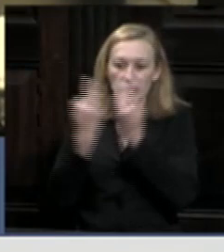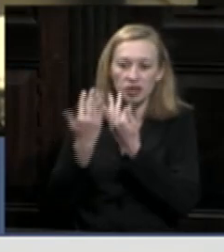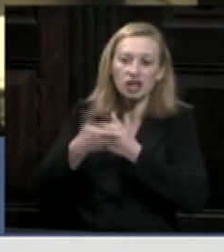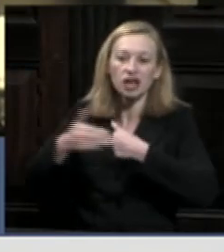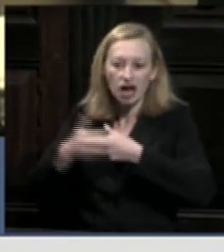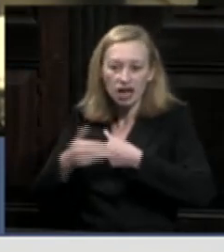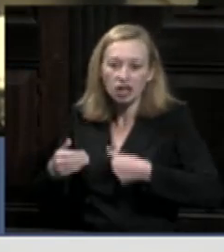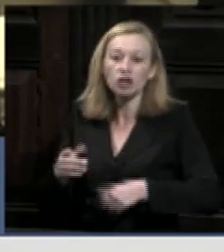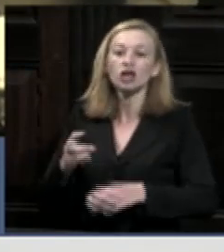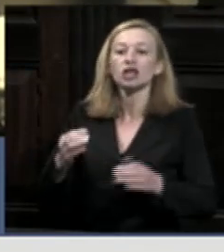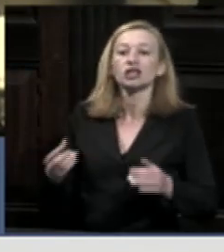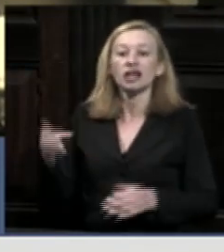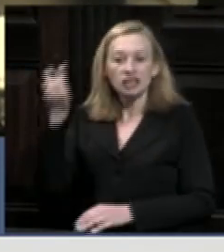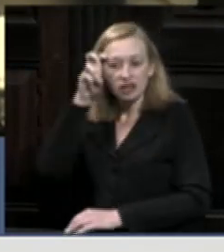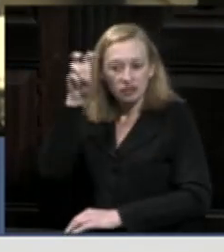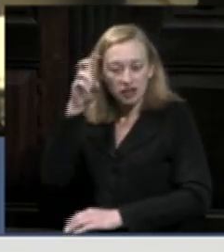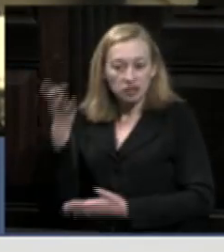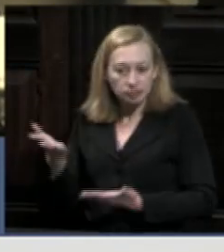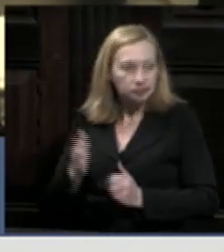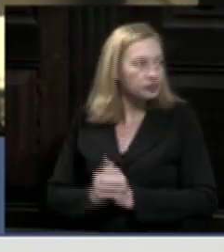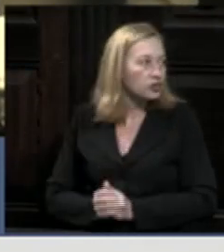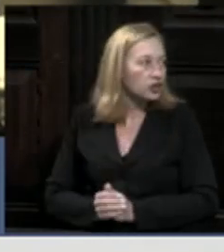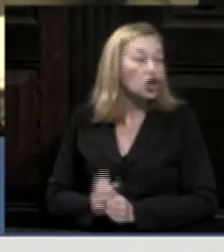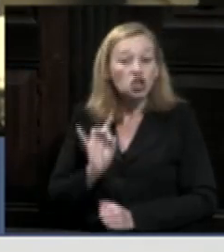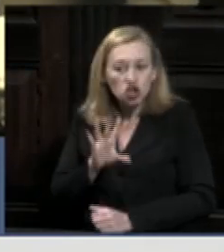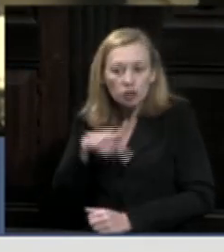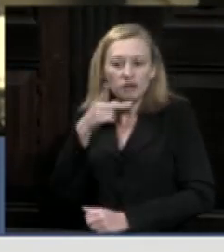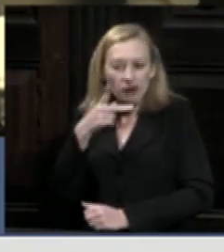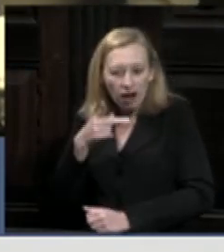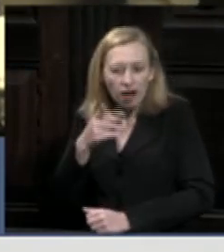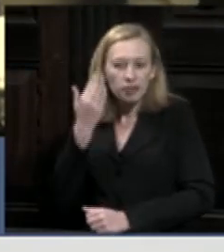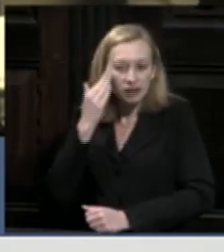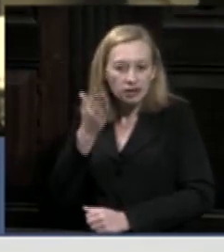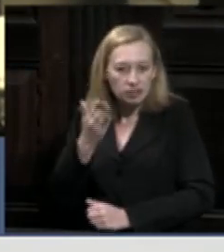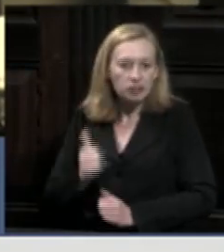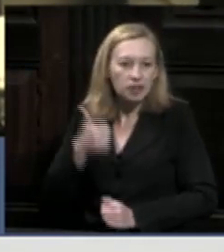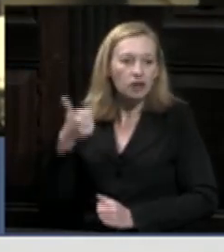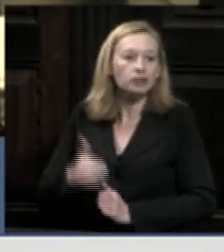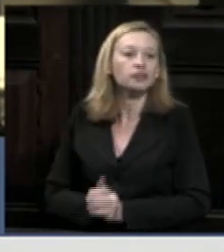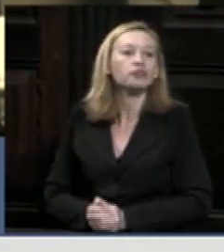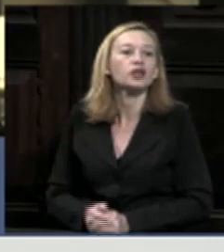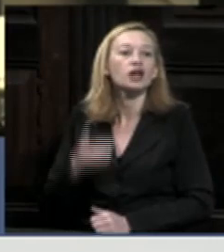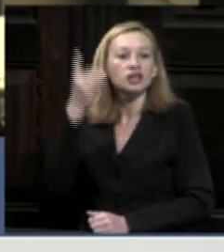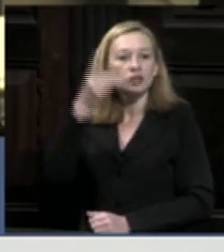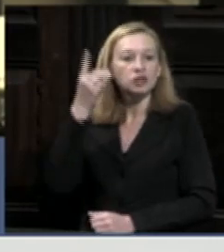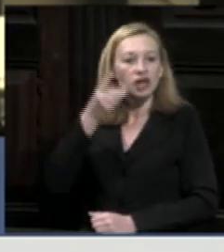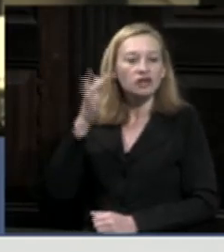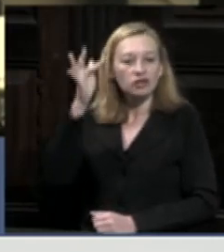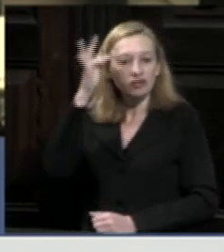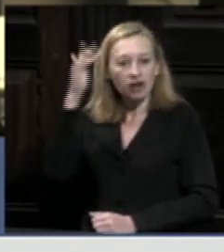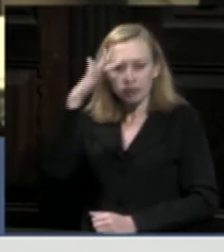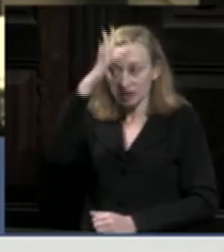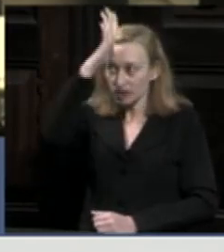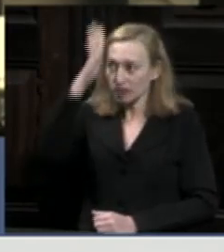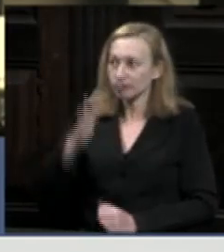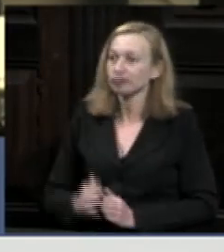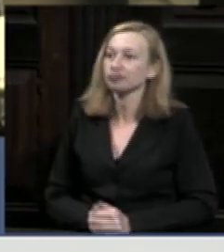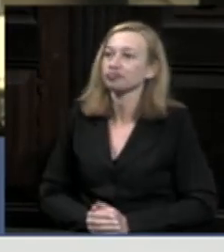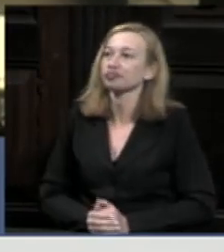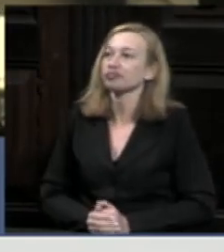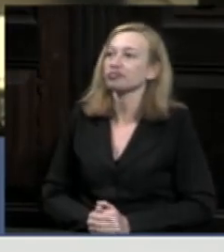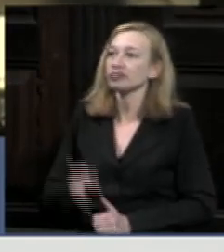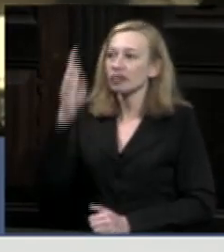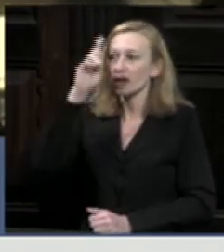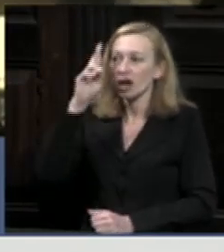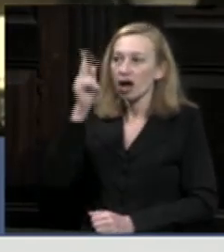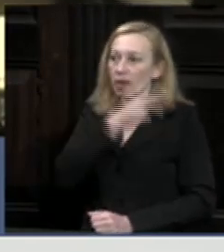última quinta-feira foi no dia do ocorrido não só pra aparecer a palavra deputado flávio bolsonaro presidente